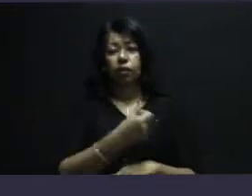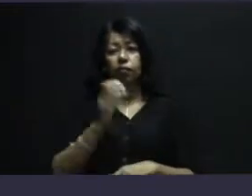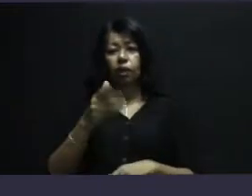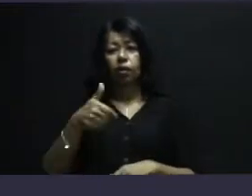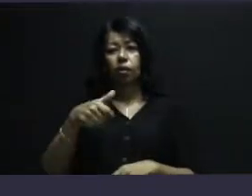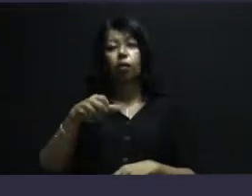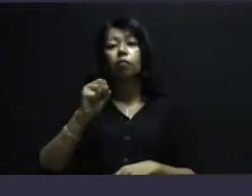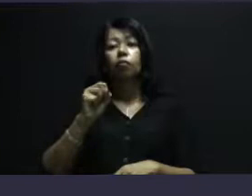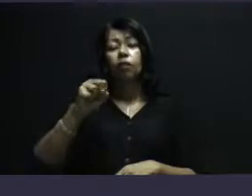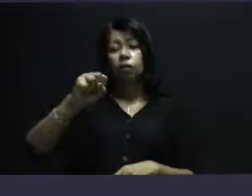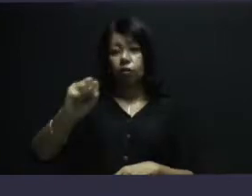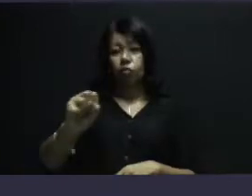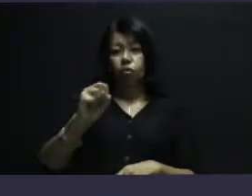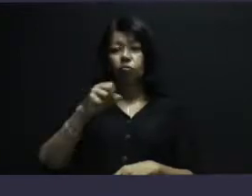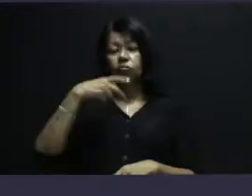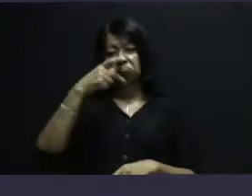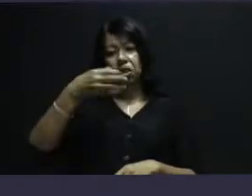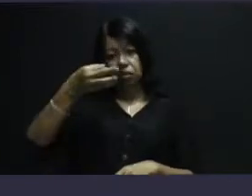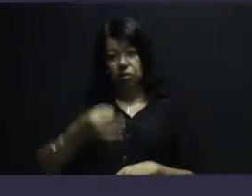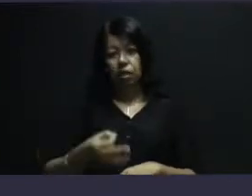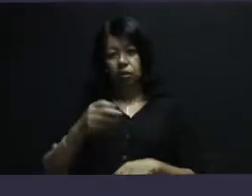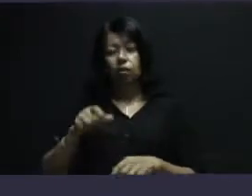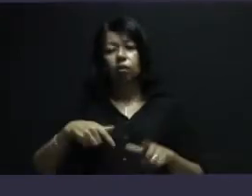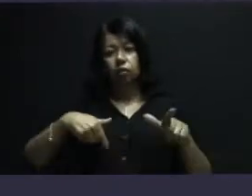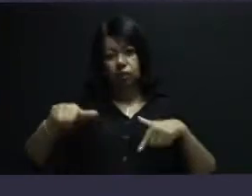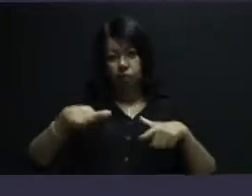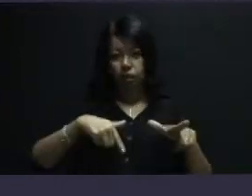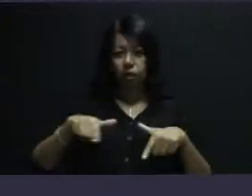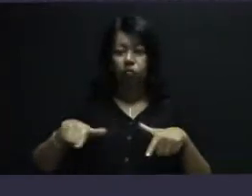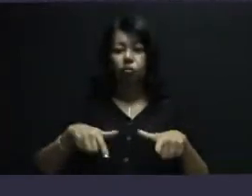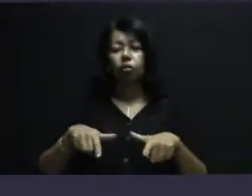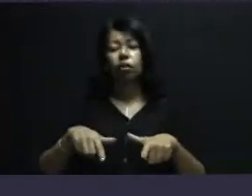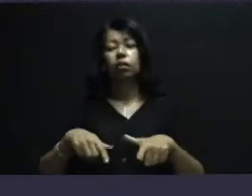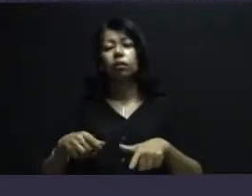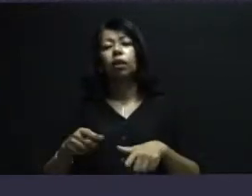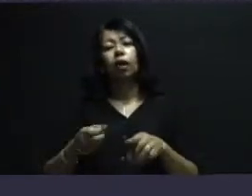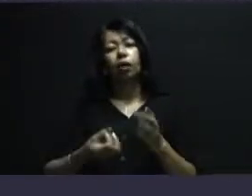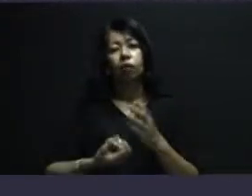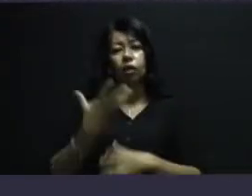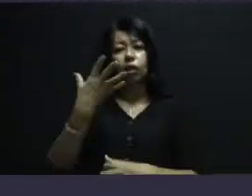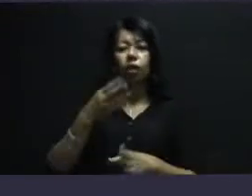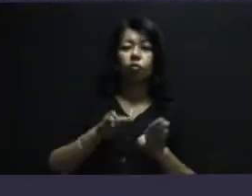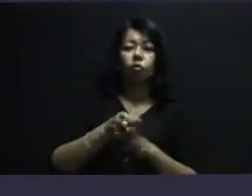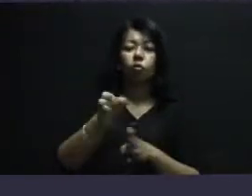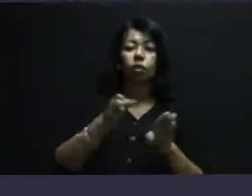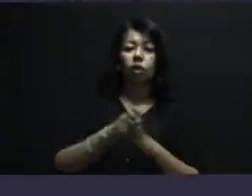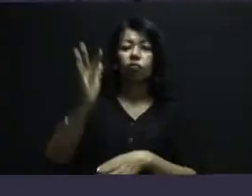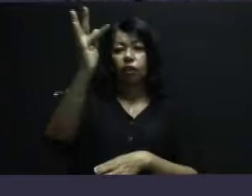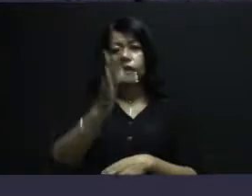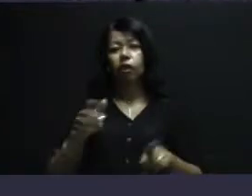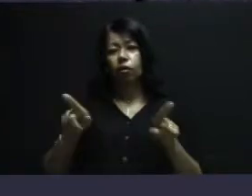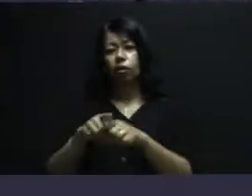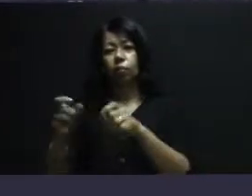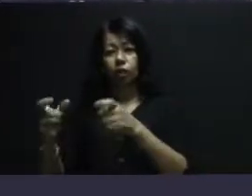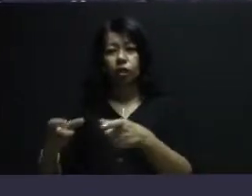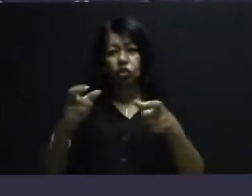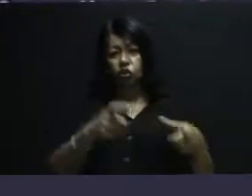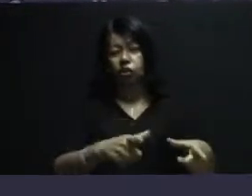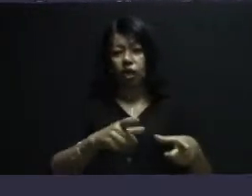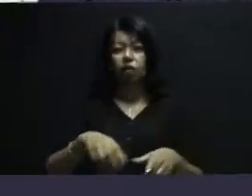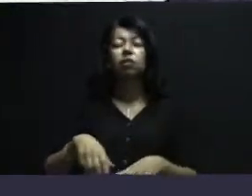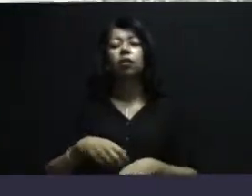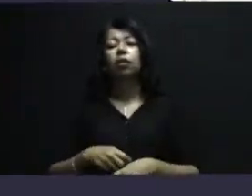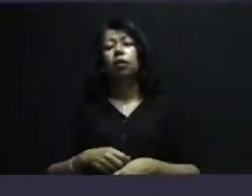9.696/98, que regulamenta sobre a profissão e os profissionais. Foram criados o Conselho Federal e os Conselhos Regionais de Educação